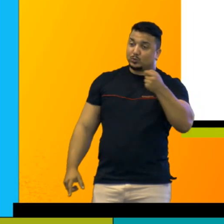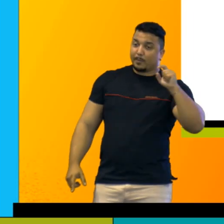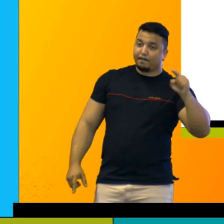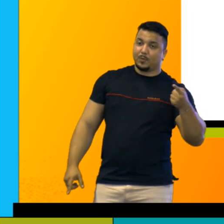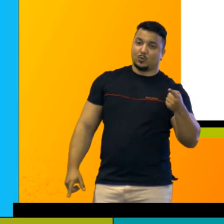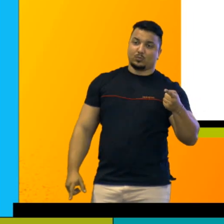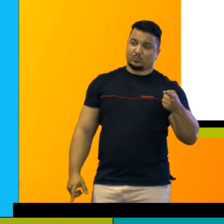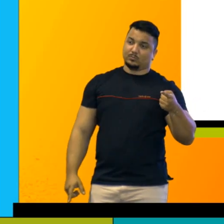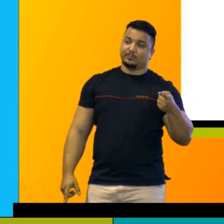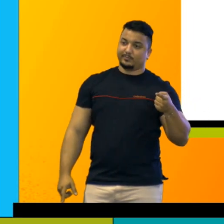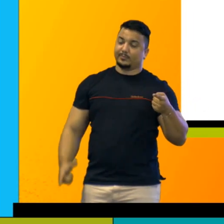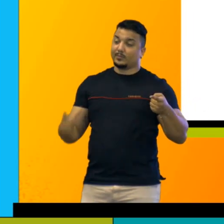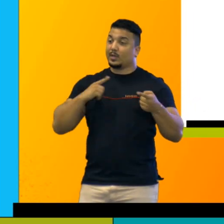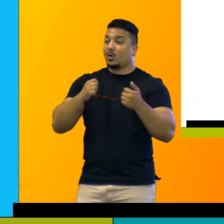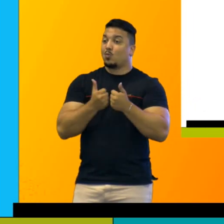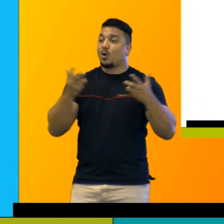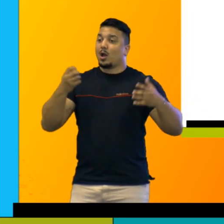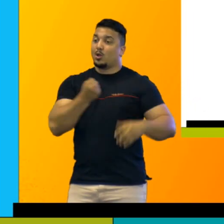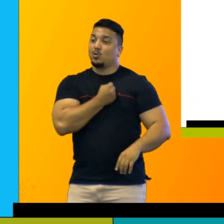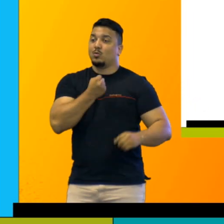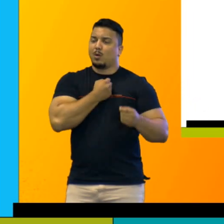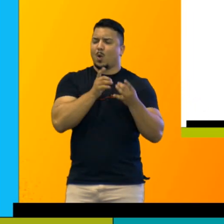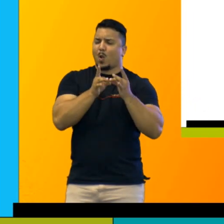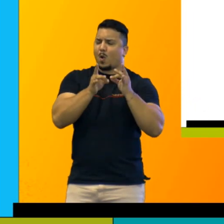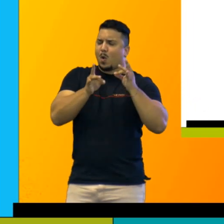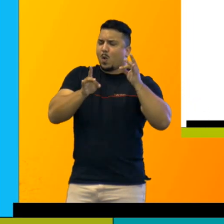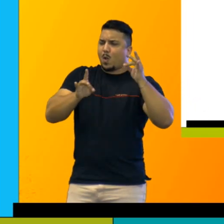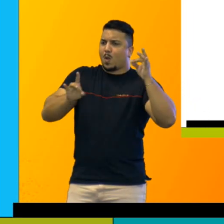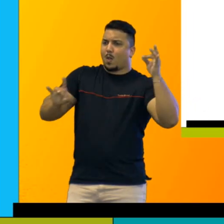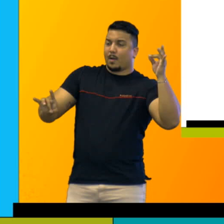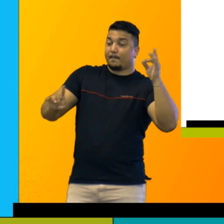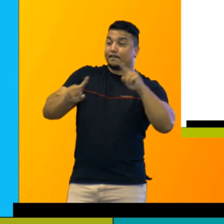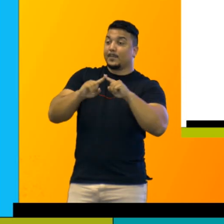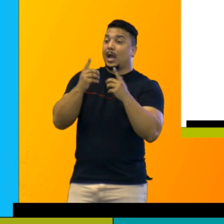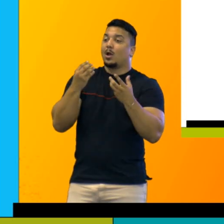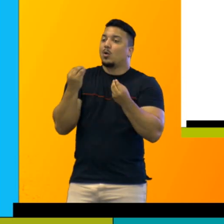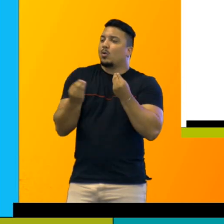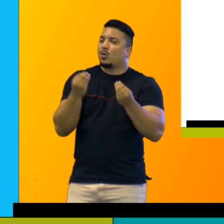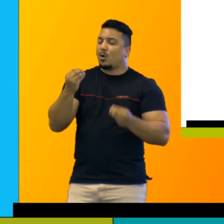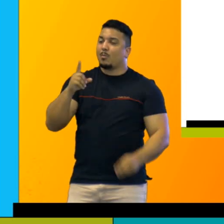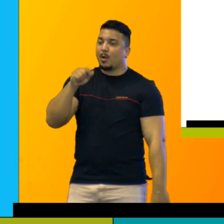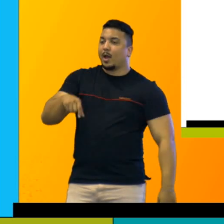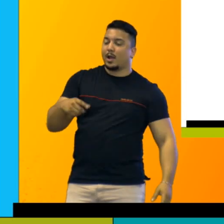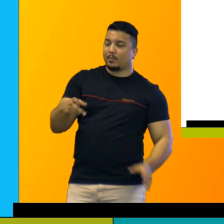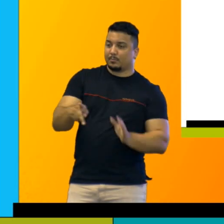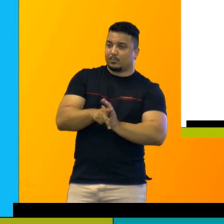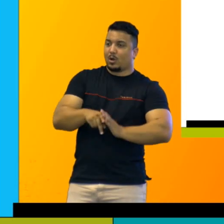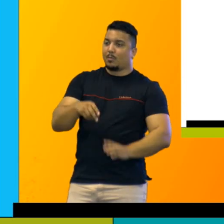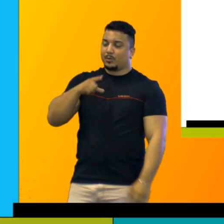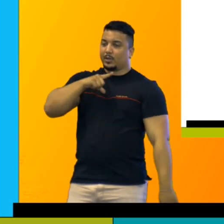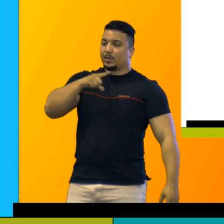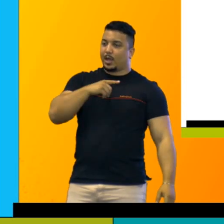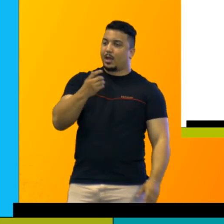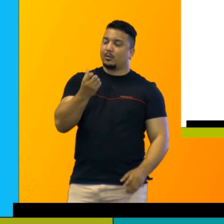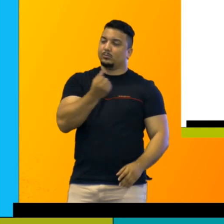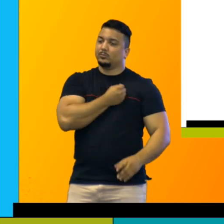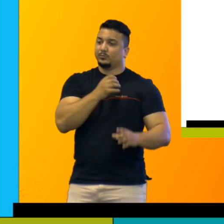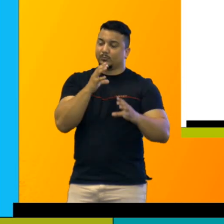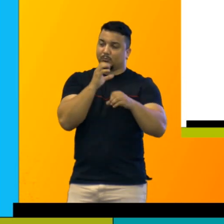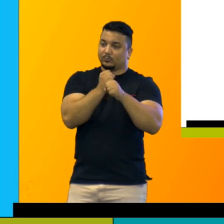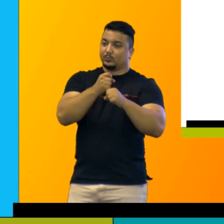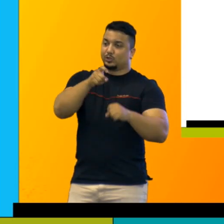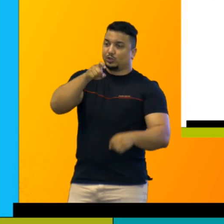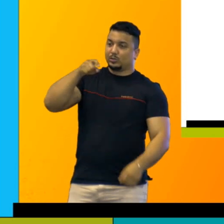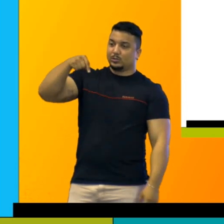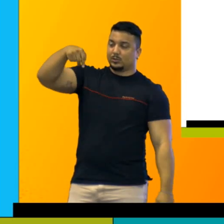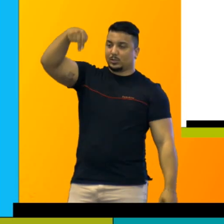5.200.000. Vai dar um número gigante. Só que ele quer a resposta em notação científica. Vamos lá.